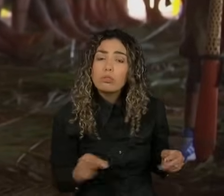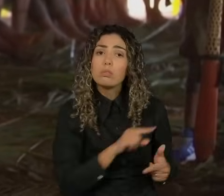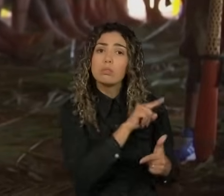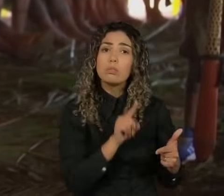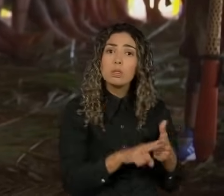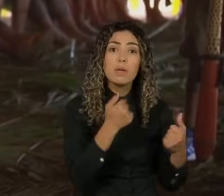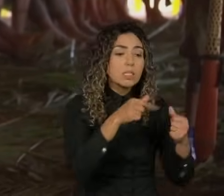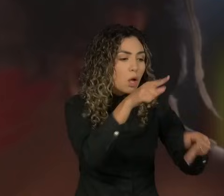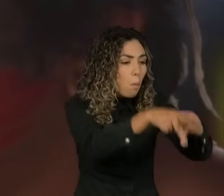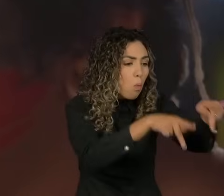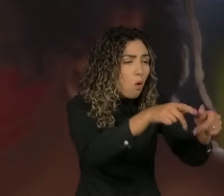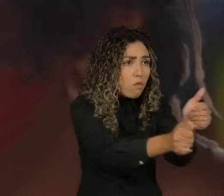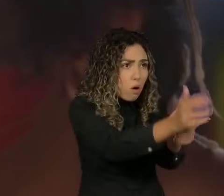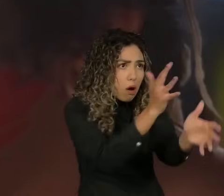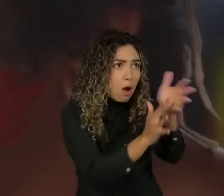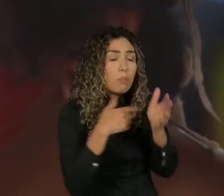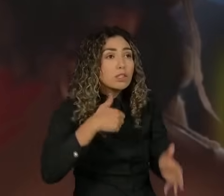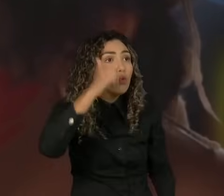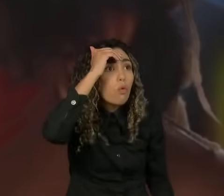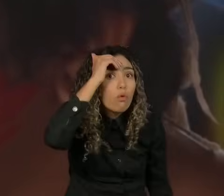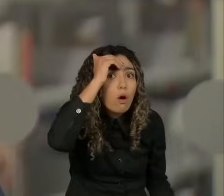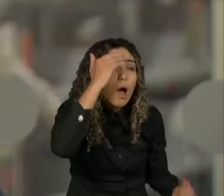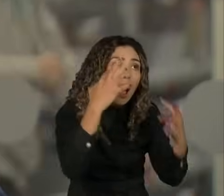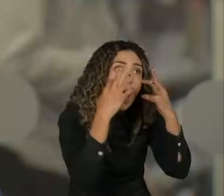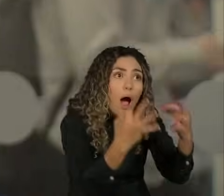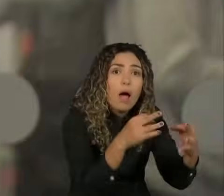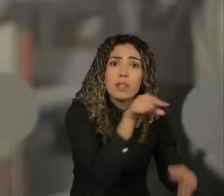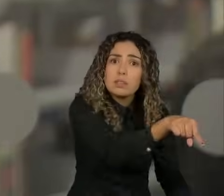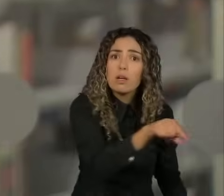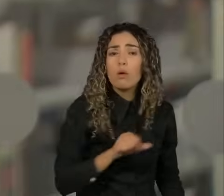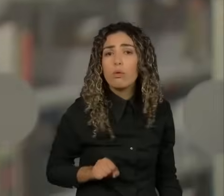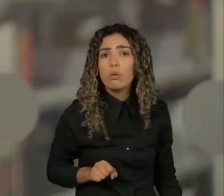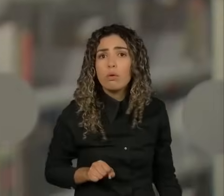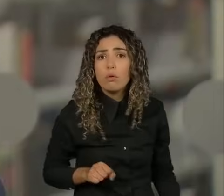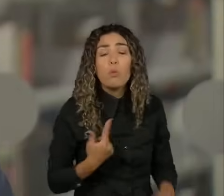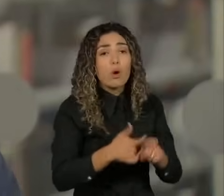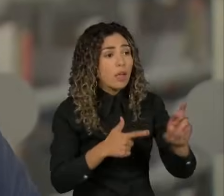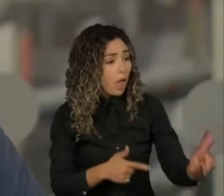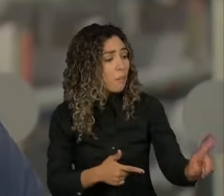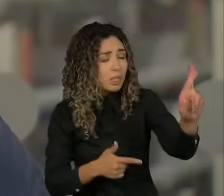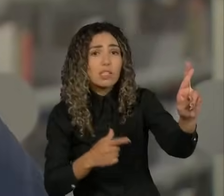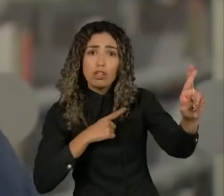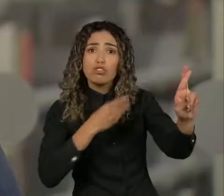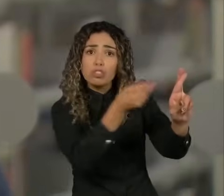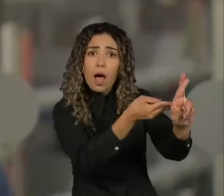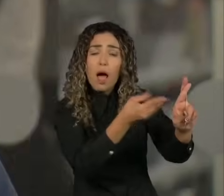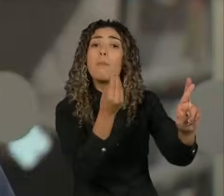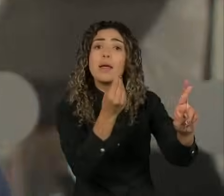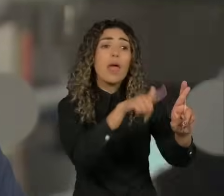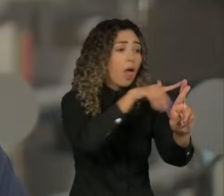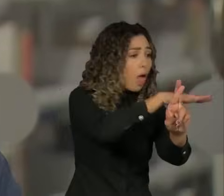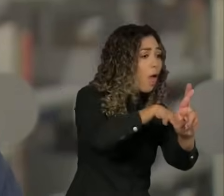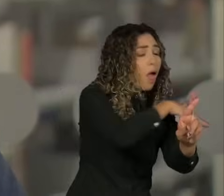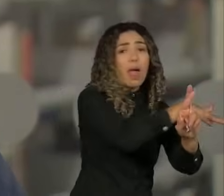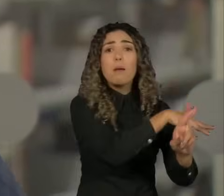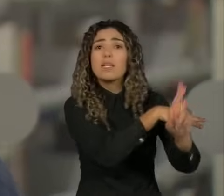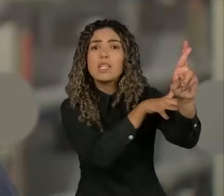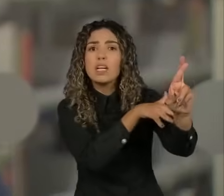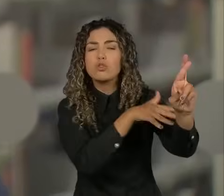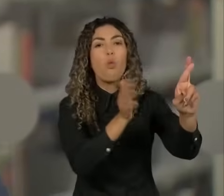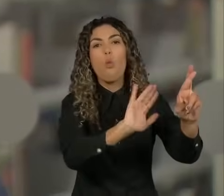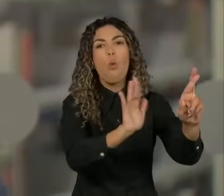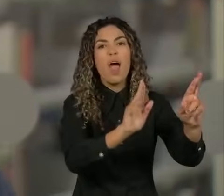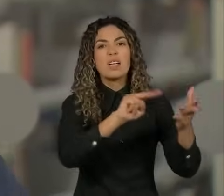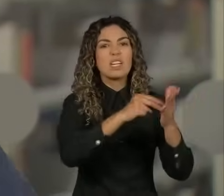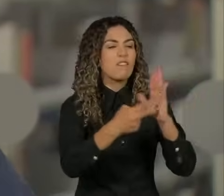seu povo, porque esses representantes estão lá para representar, não para substituir